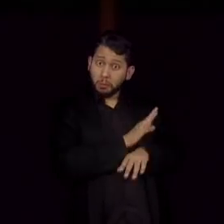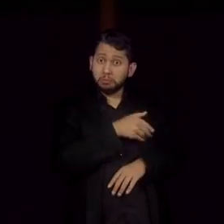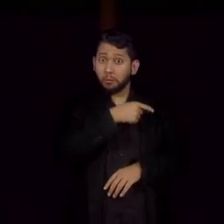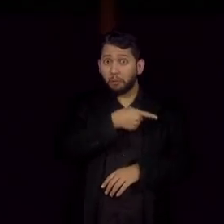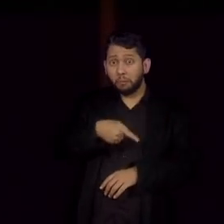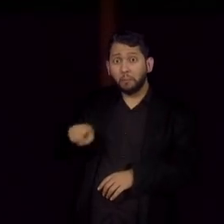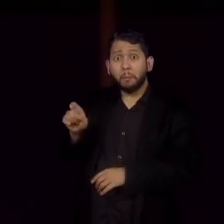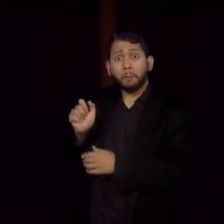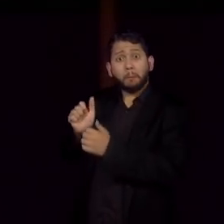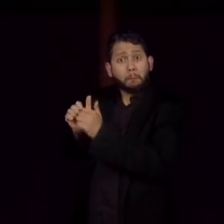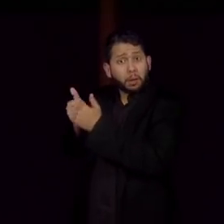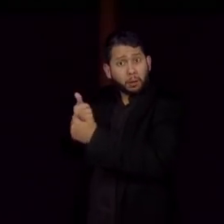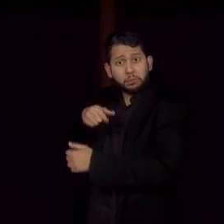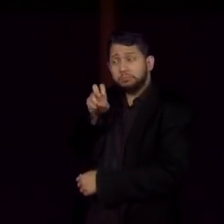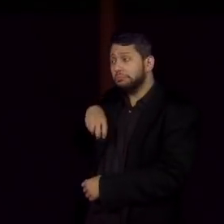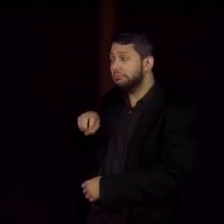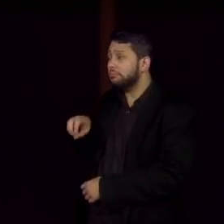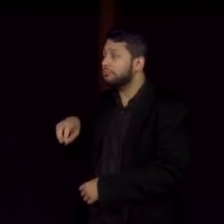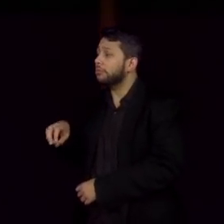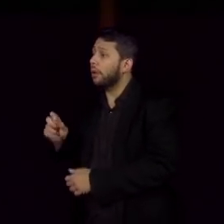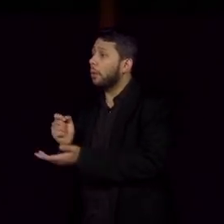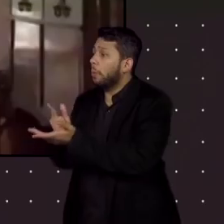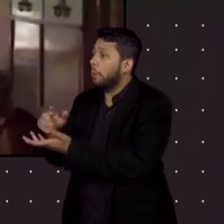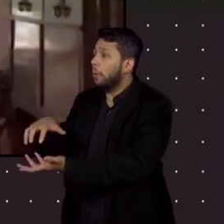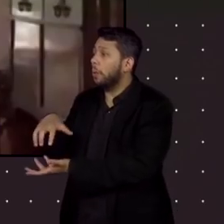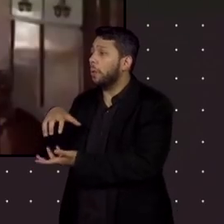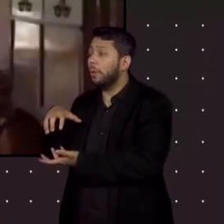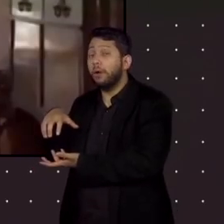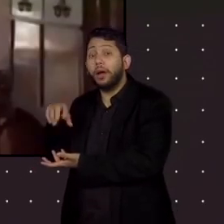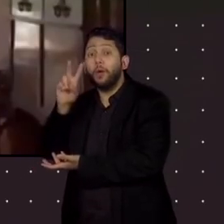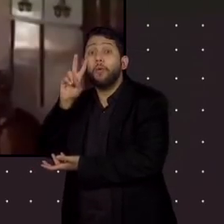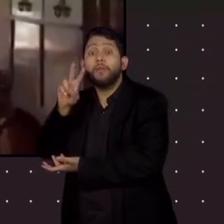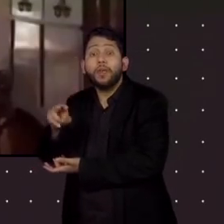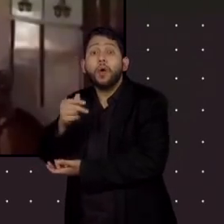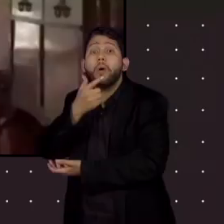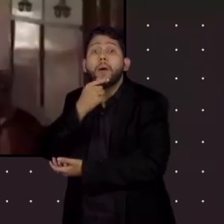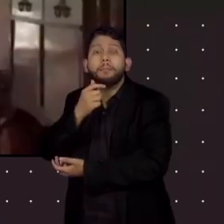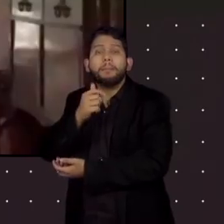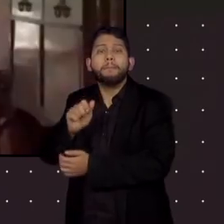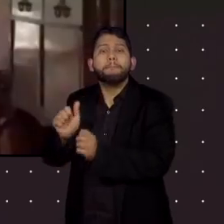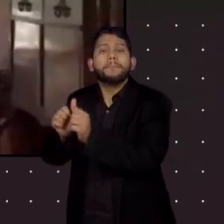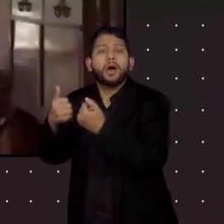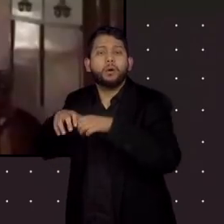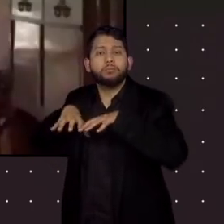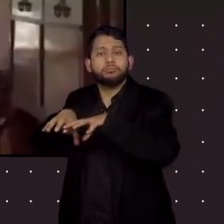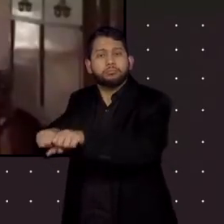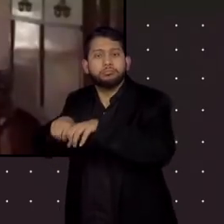fui comprar uma bala, um chocolate, e saiu um padeiro de dentro da